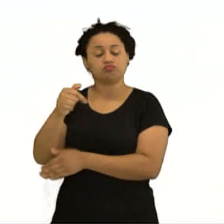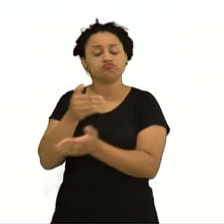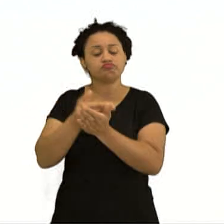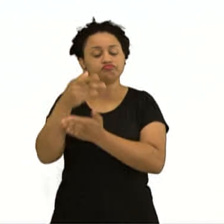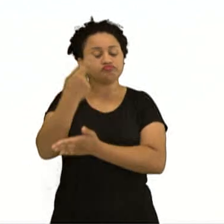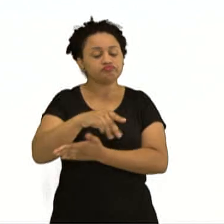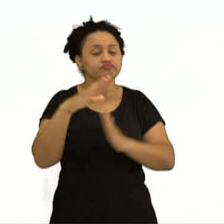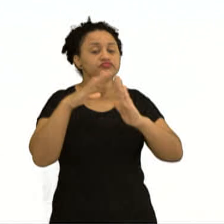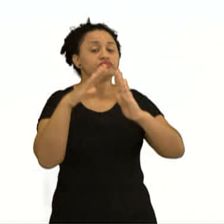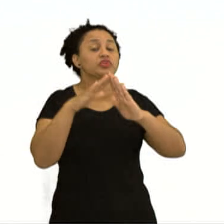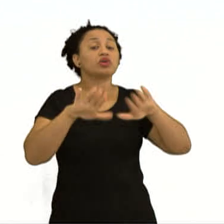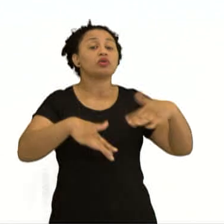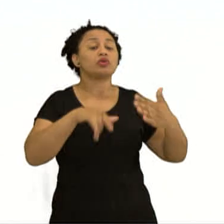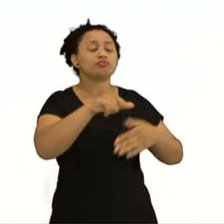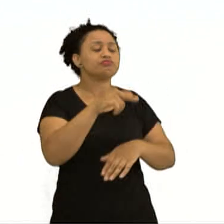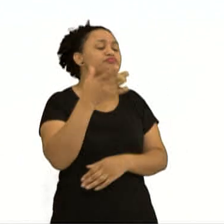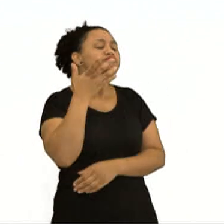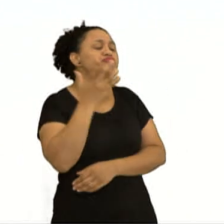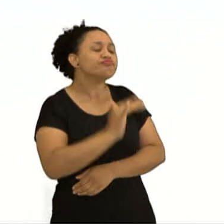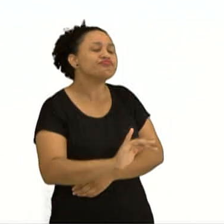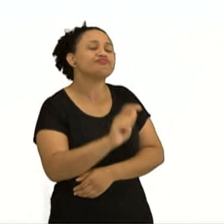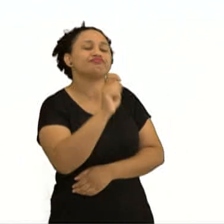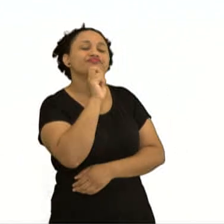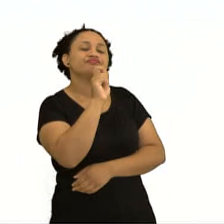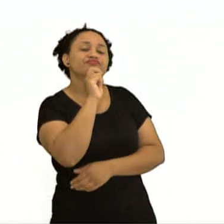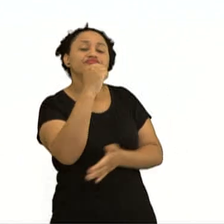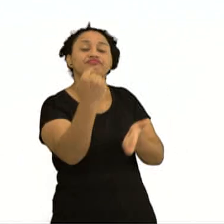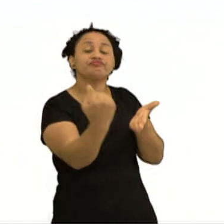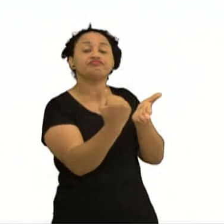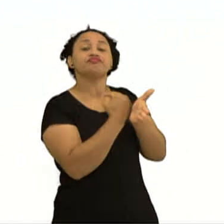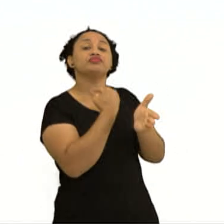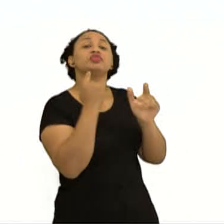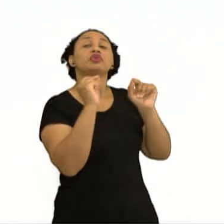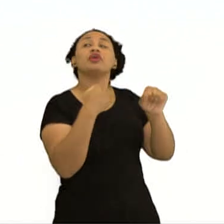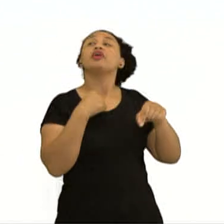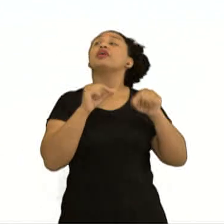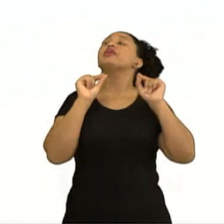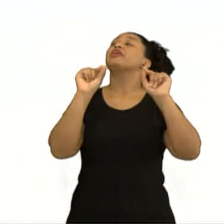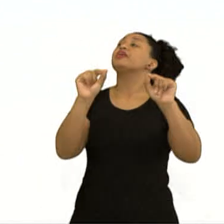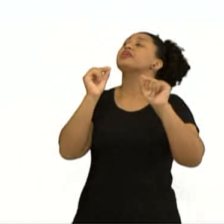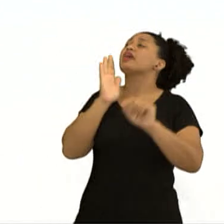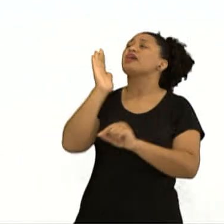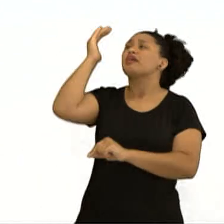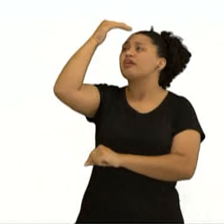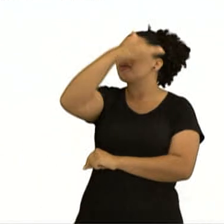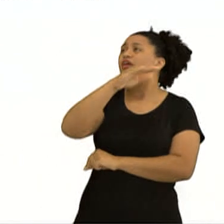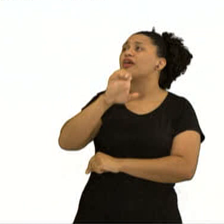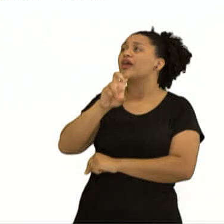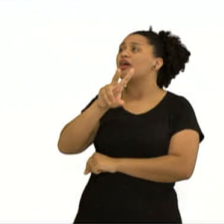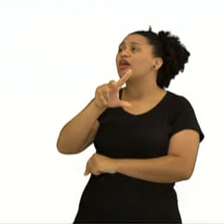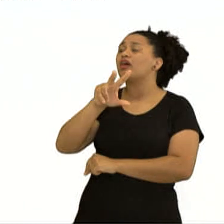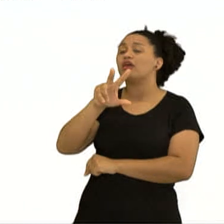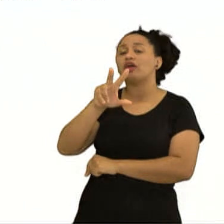quando ele, ainda muito pequeno, me perguntou quem era Elvis Presley.